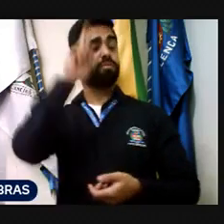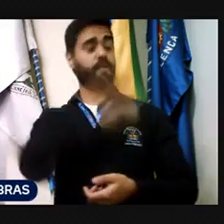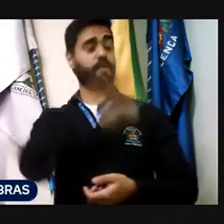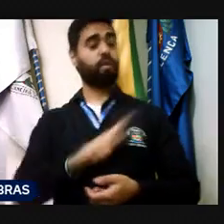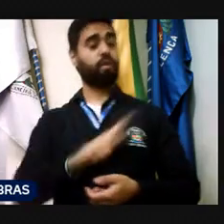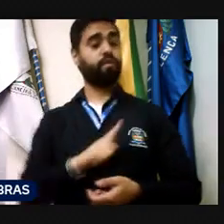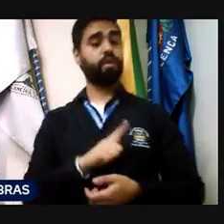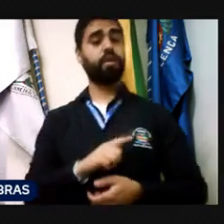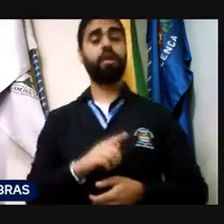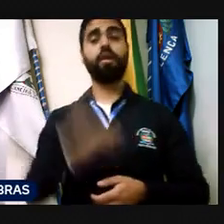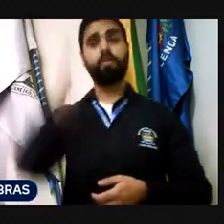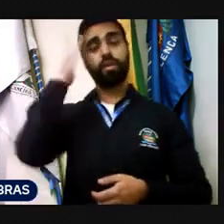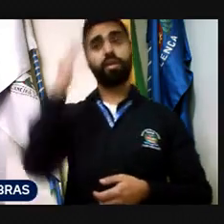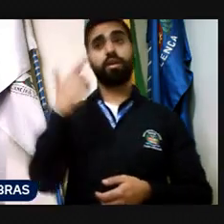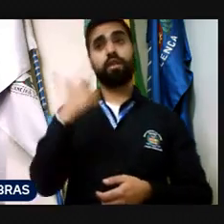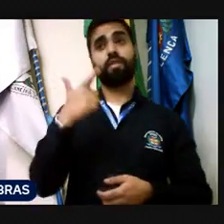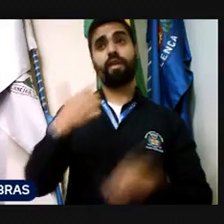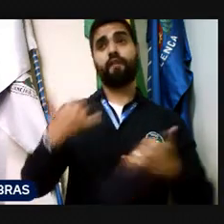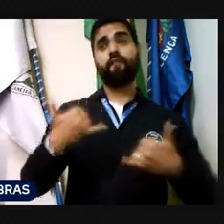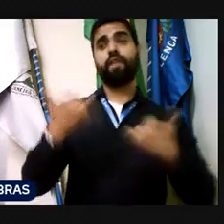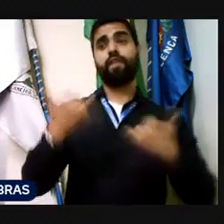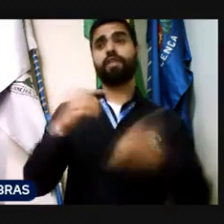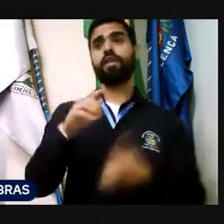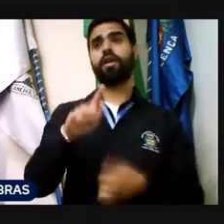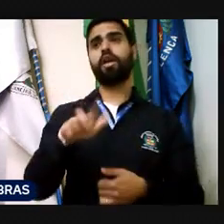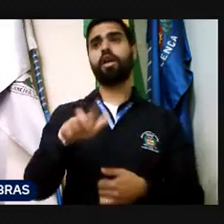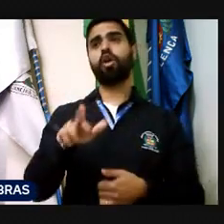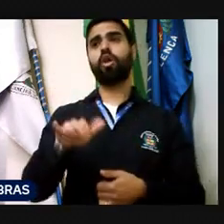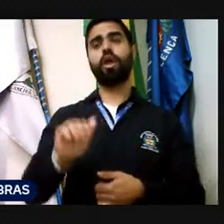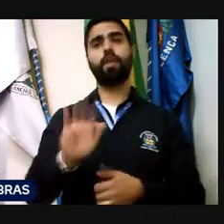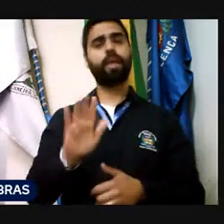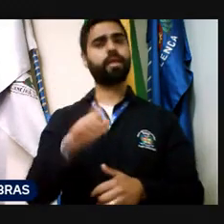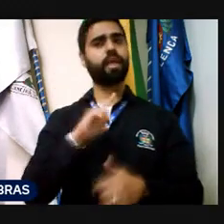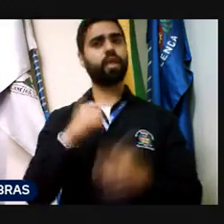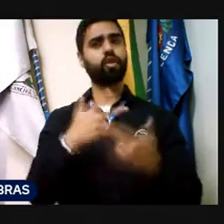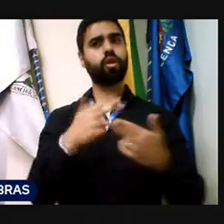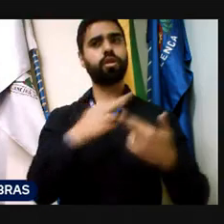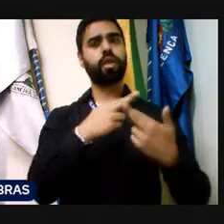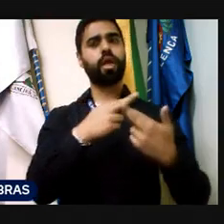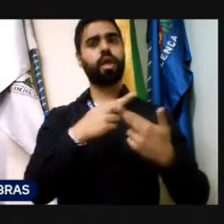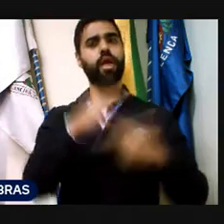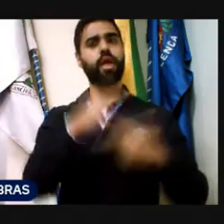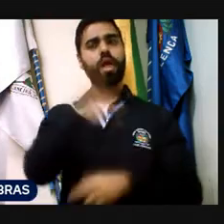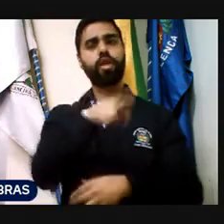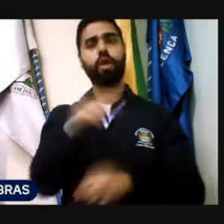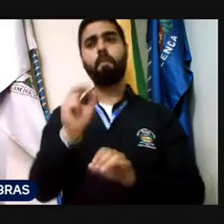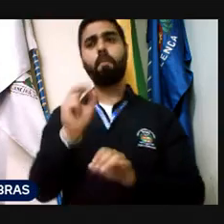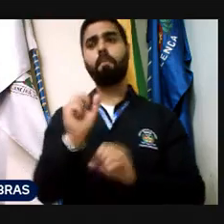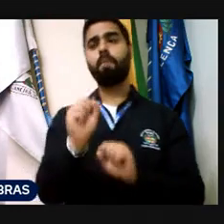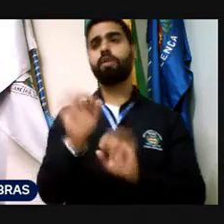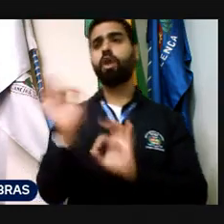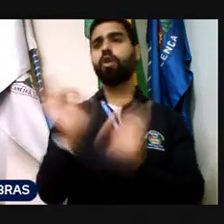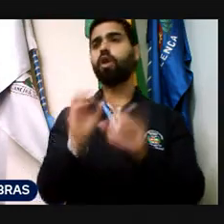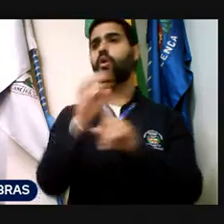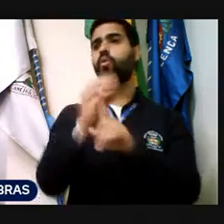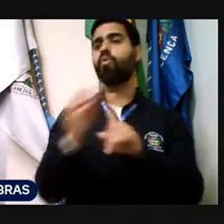nós não teremos festa da glória, mas acredito que terá a parte religiosa, que possa estar organizando um culto